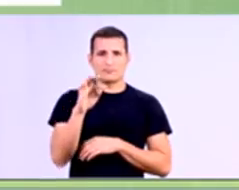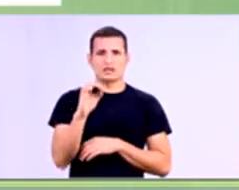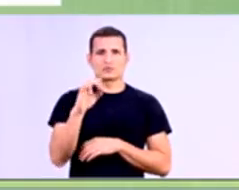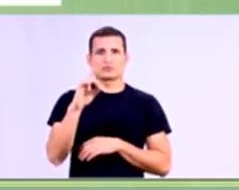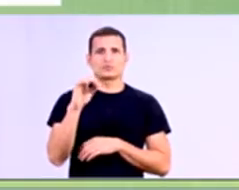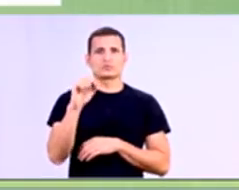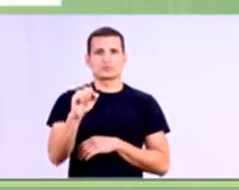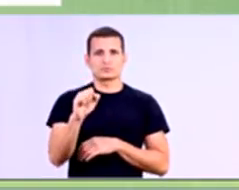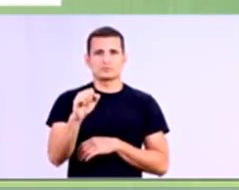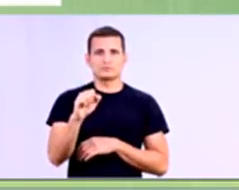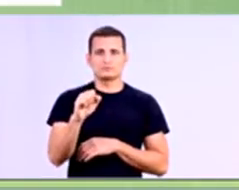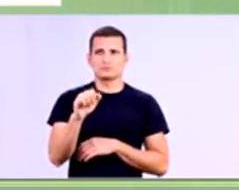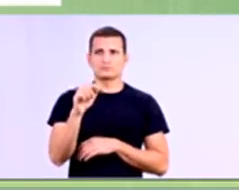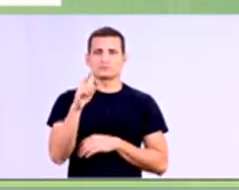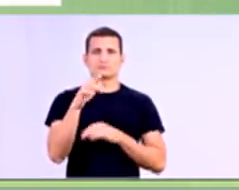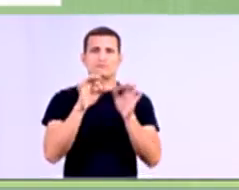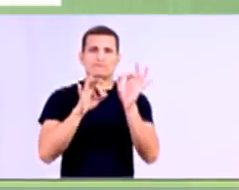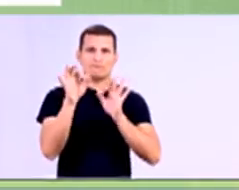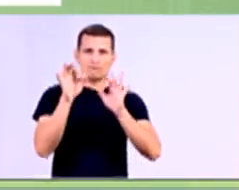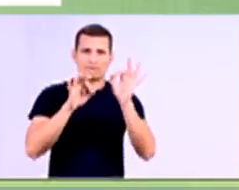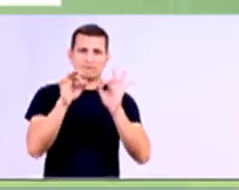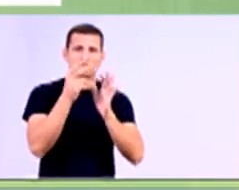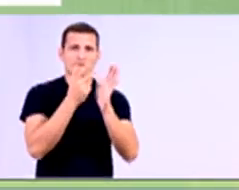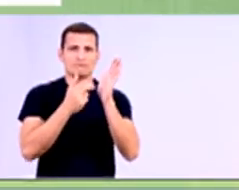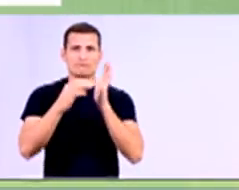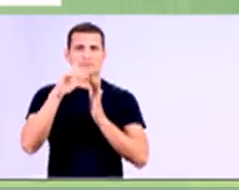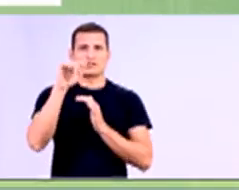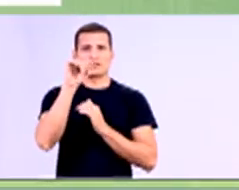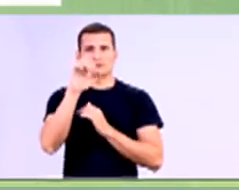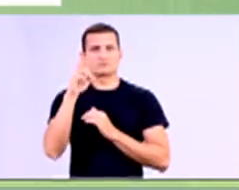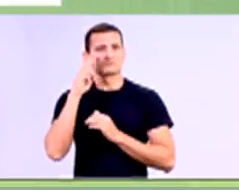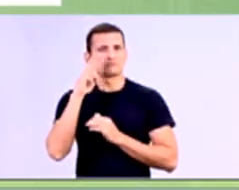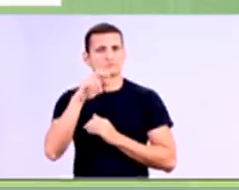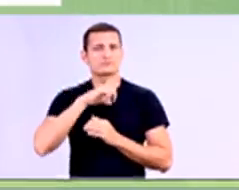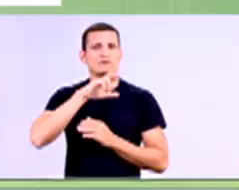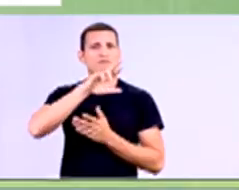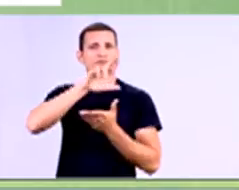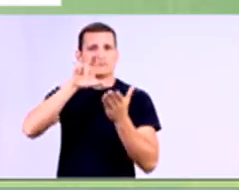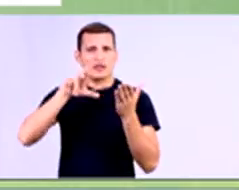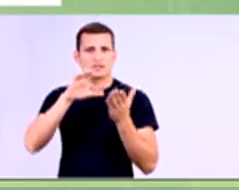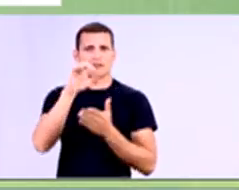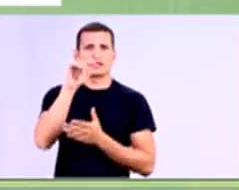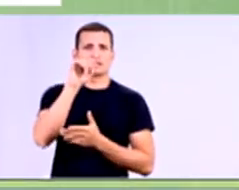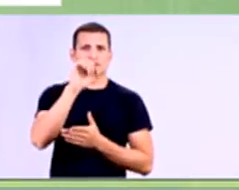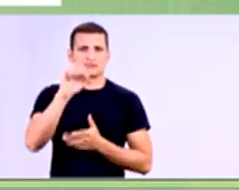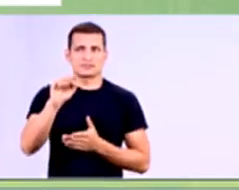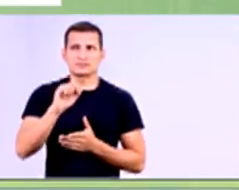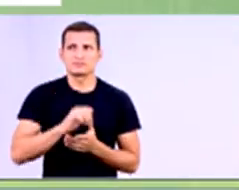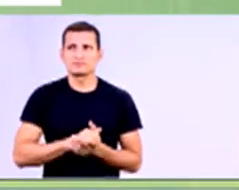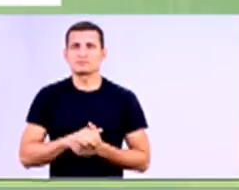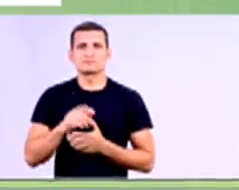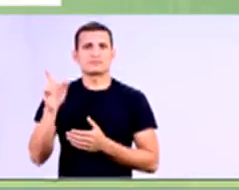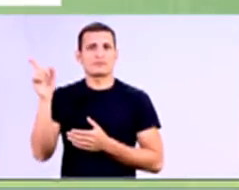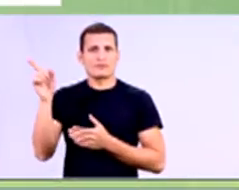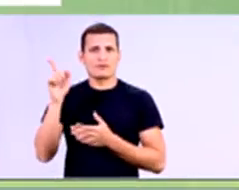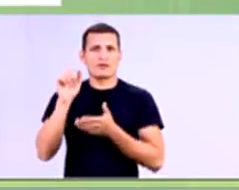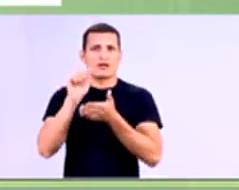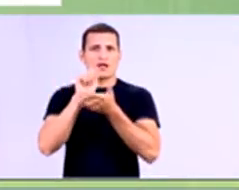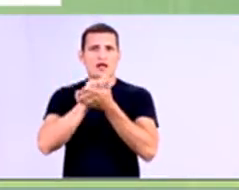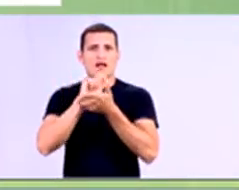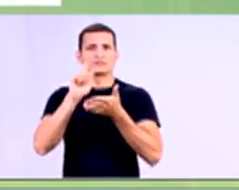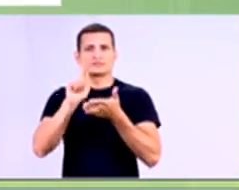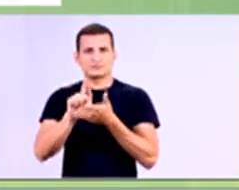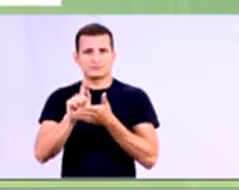diagrama de classe. E vejam só, eu não tenho só uma classe, eu tenho várias classes. Minha segunda classe seria a classe de agenda, que também